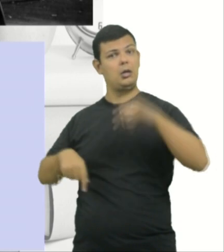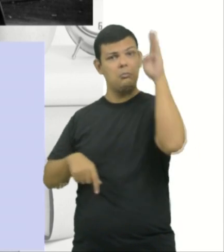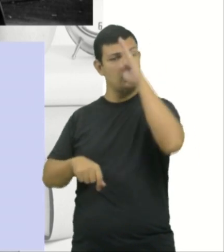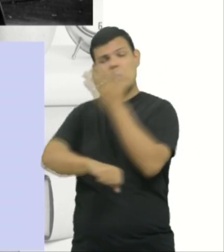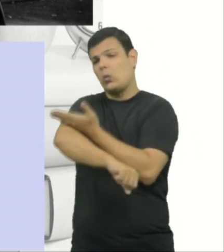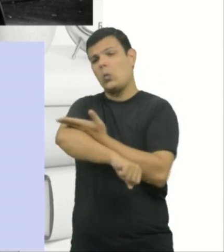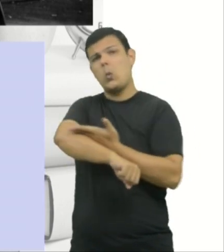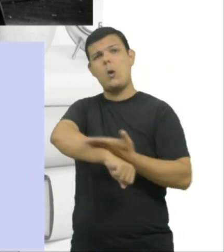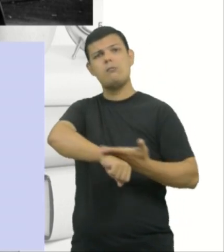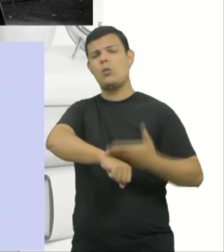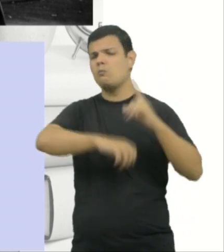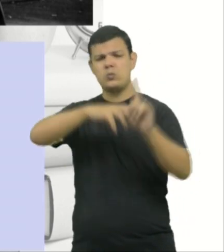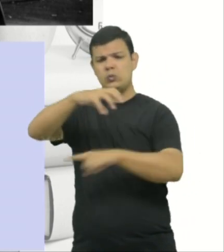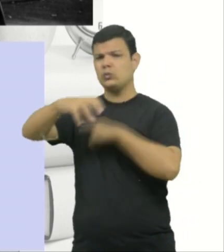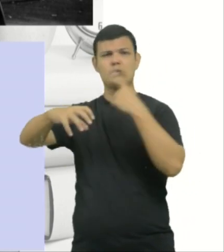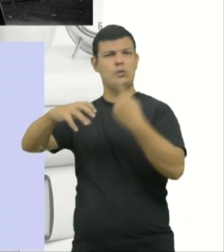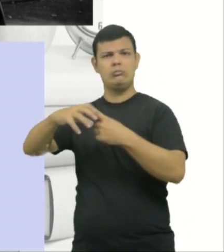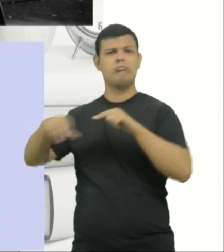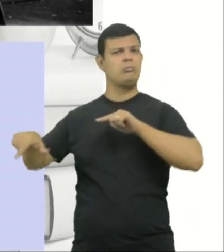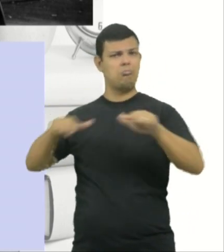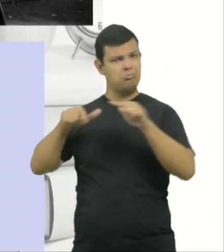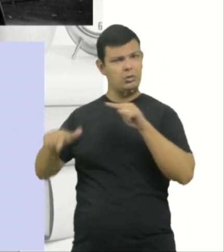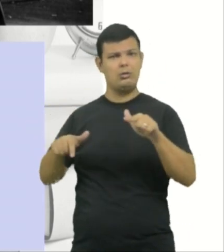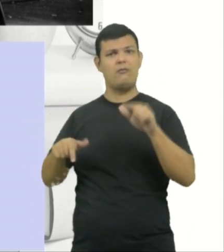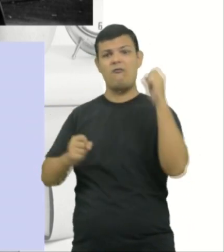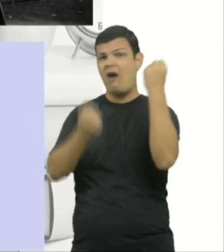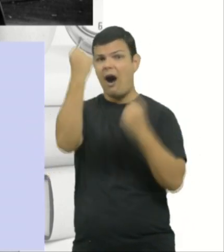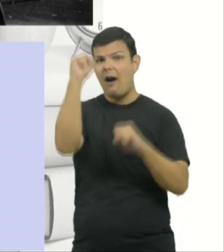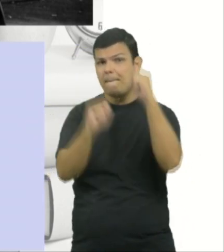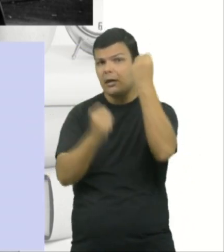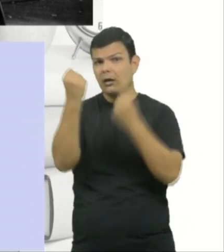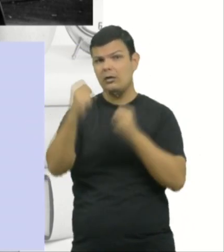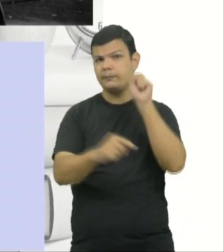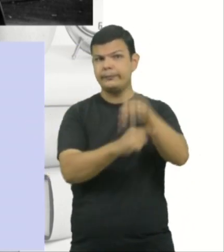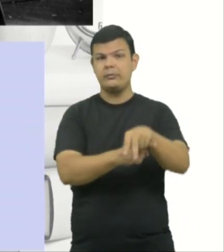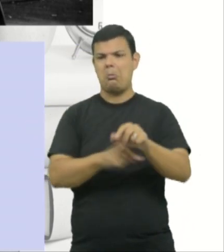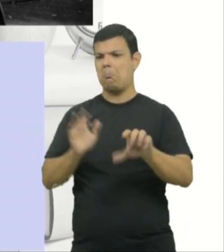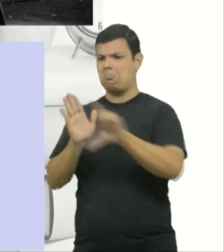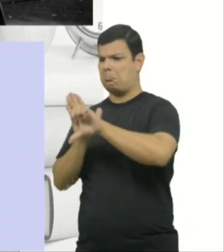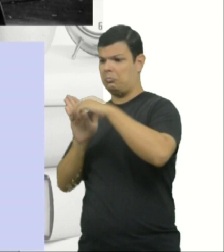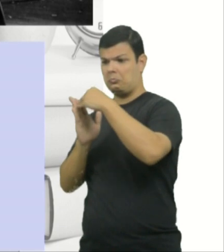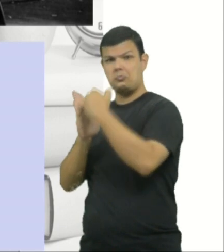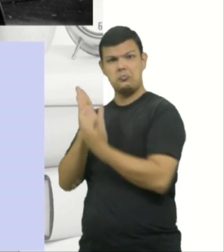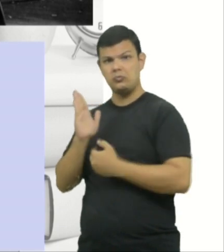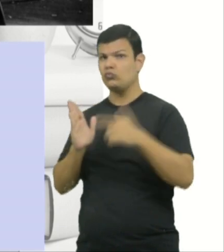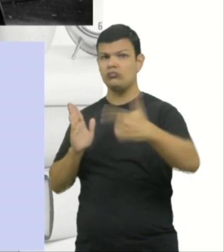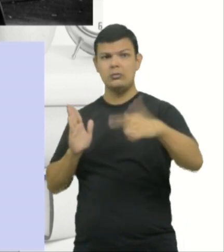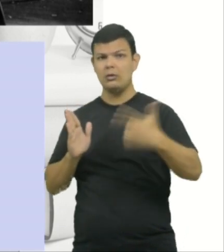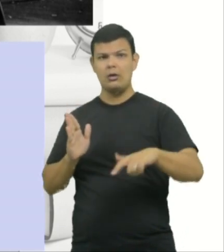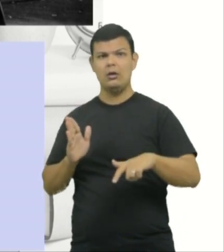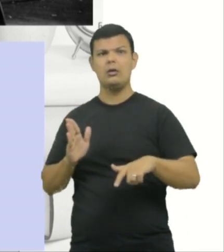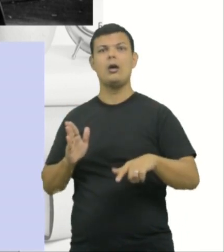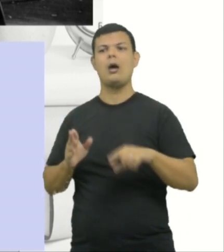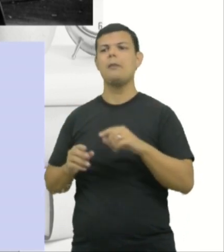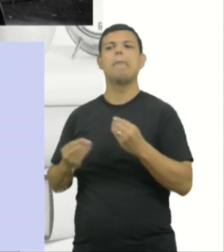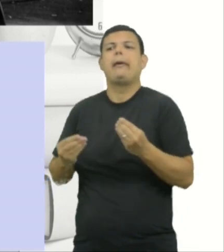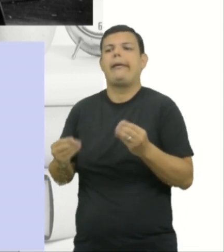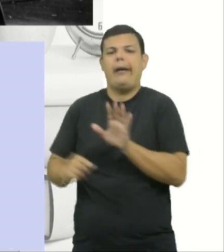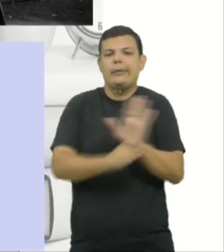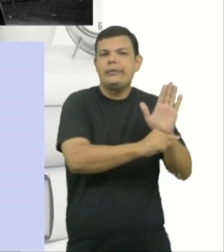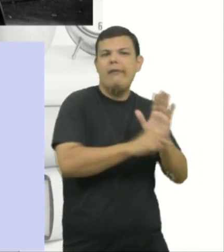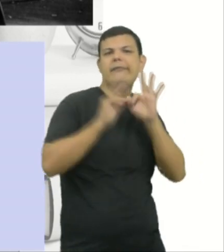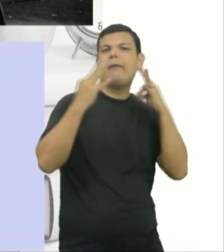mundo todo ter crianças trabalhando em fábricas. E isso não era regularizado, porque era necessário para complementar a renda das